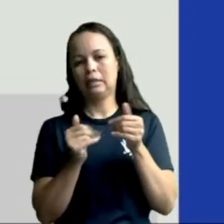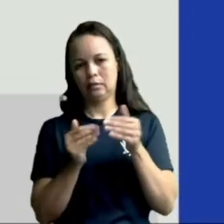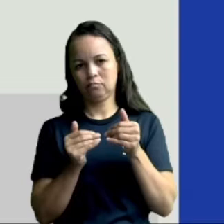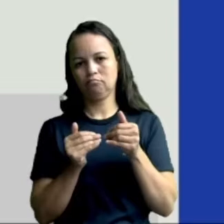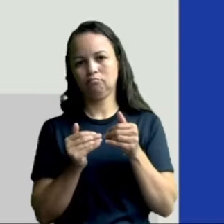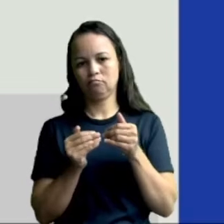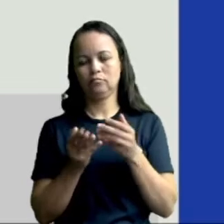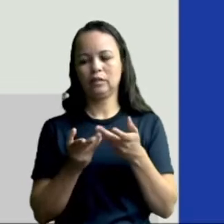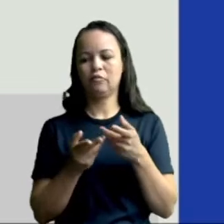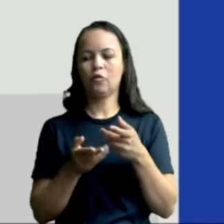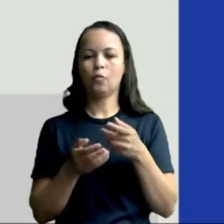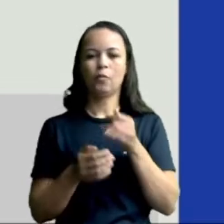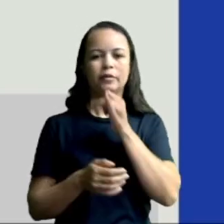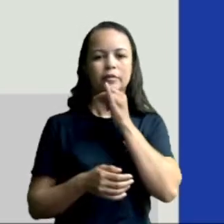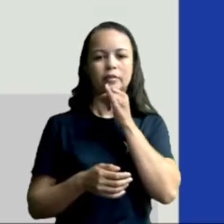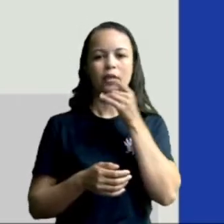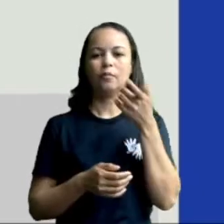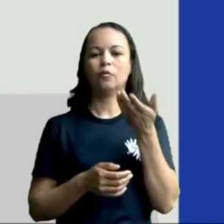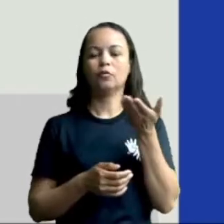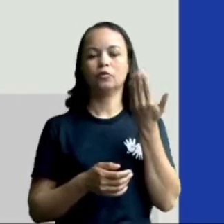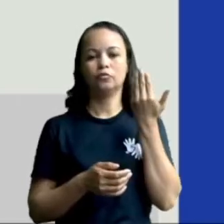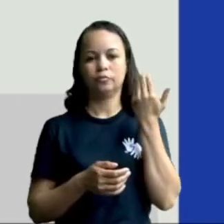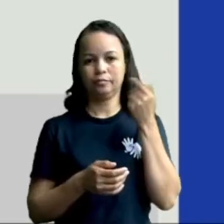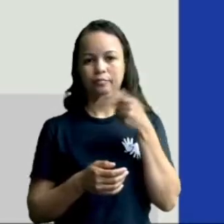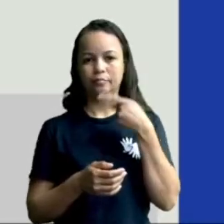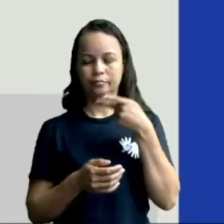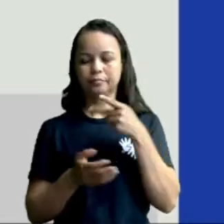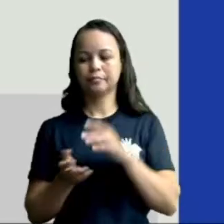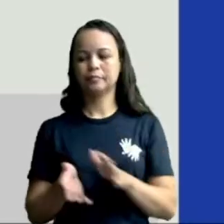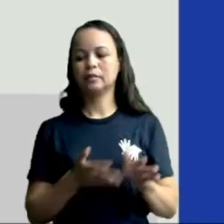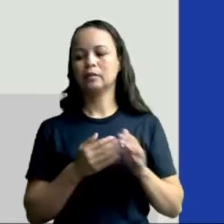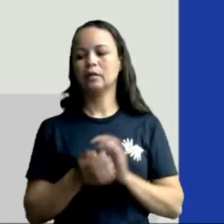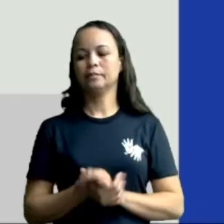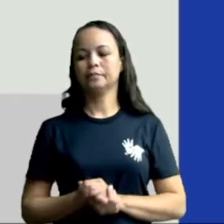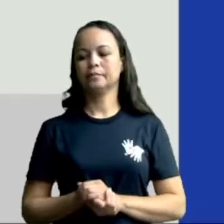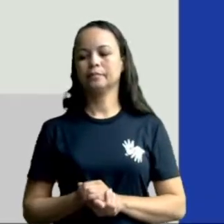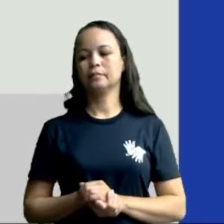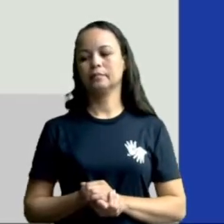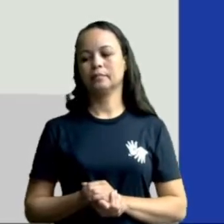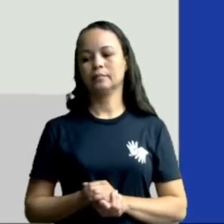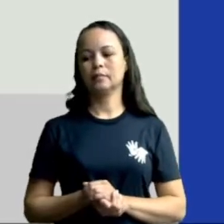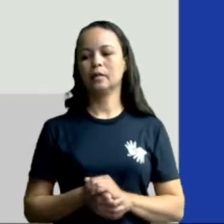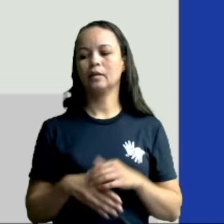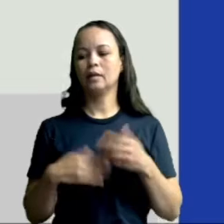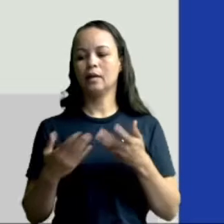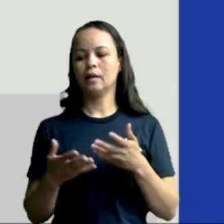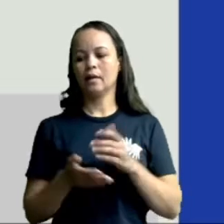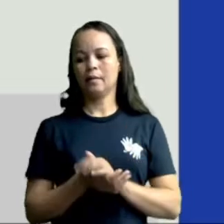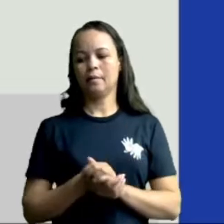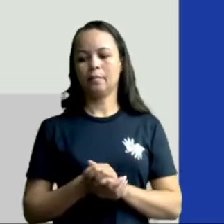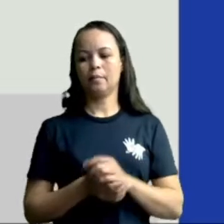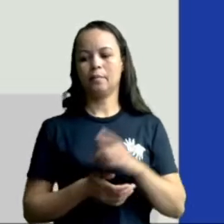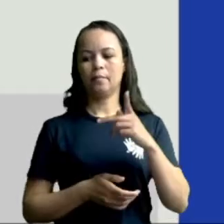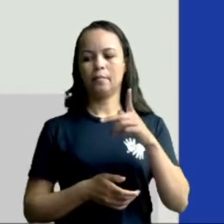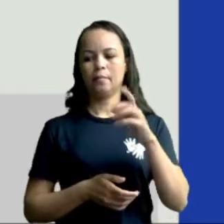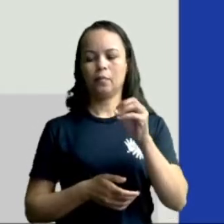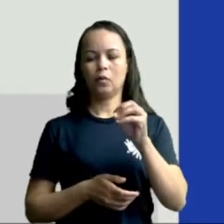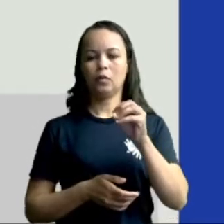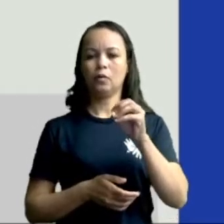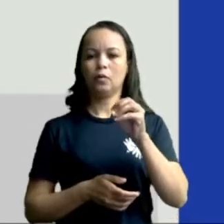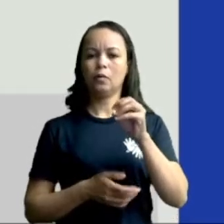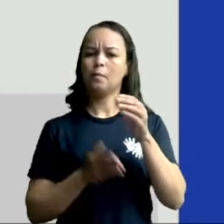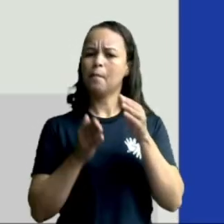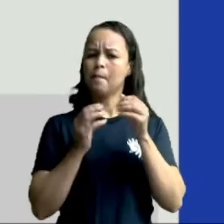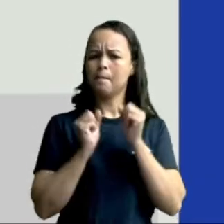o exemplo que eu dei anteriormente. Ó, vamos ver outro exemplo. ¿Podrías hacer una tarta para el postre? Você